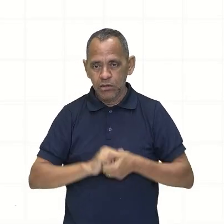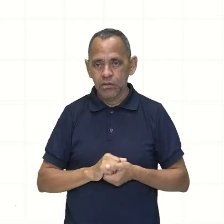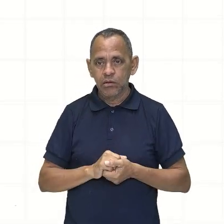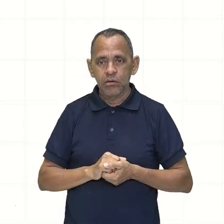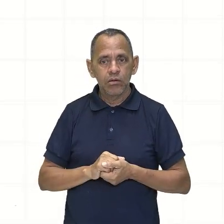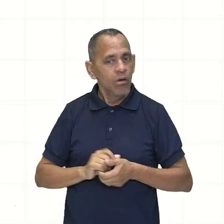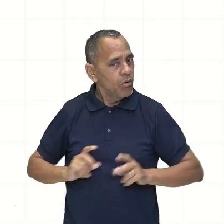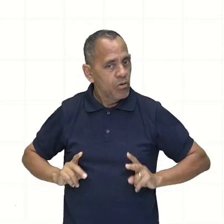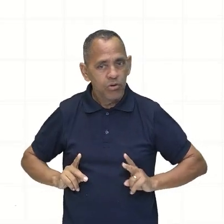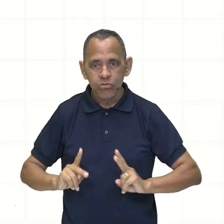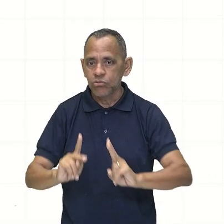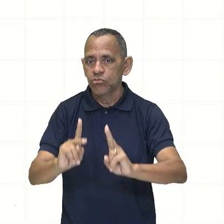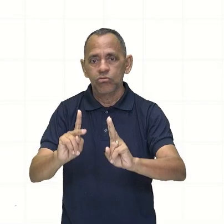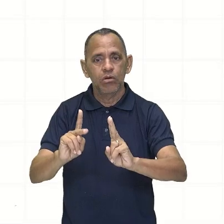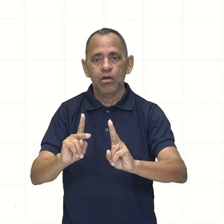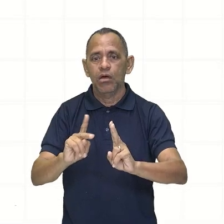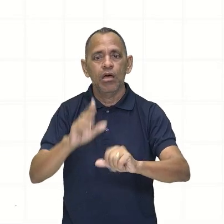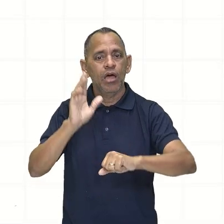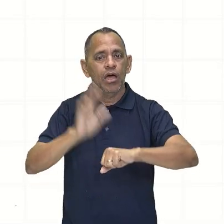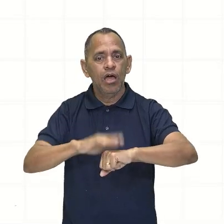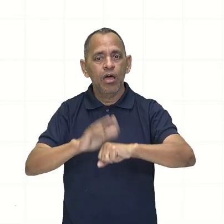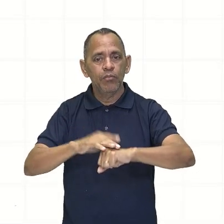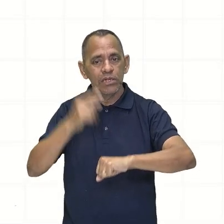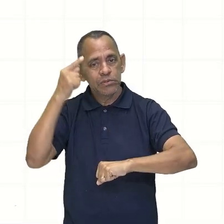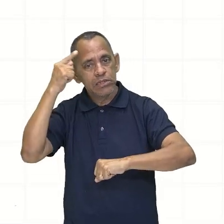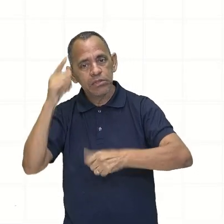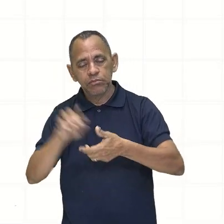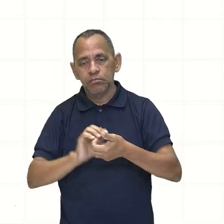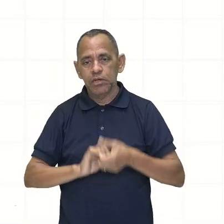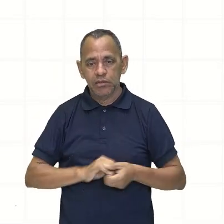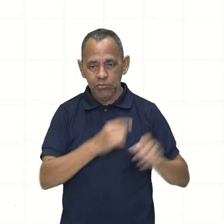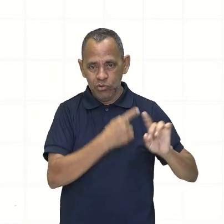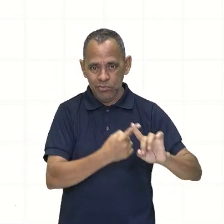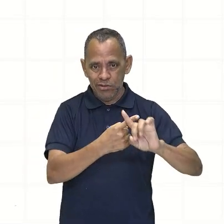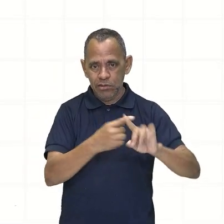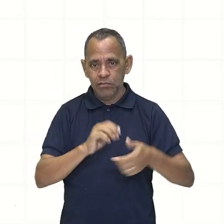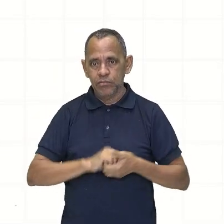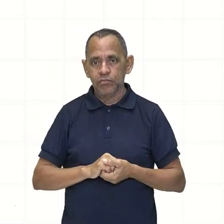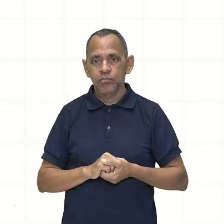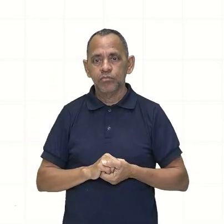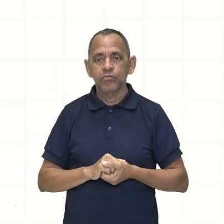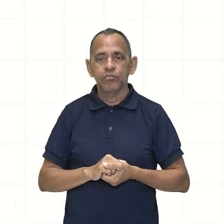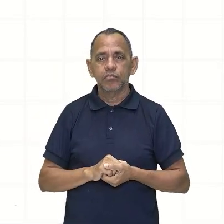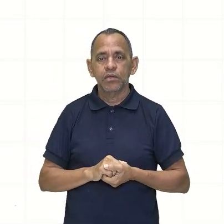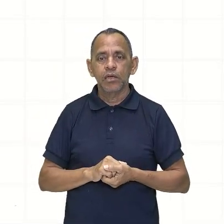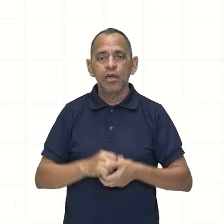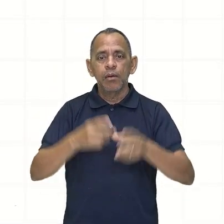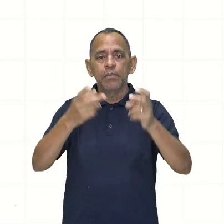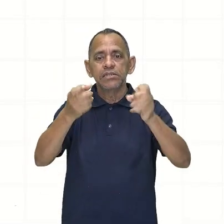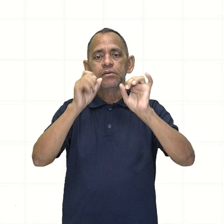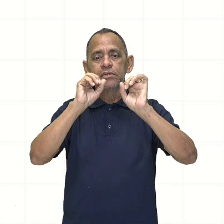a mesma lógica da nossa multiplicação? Então, olha aí. Note que